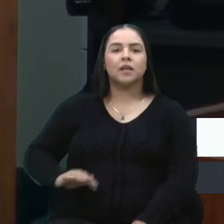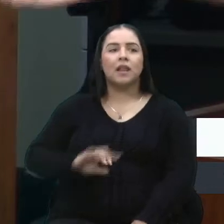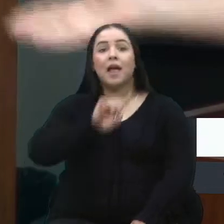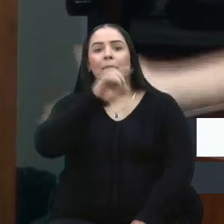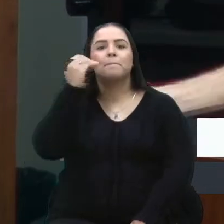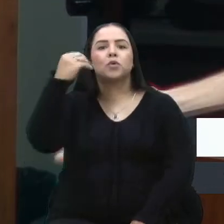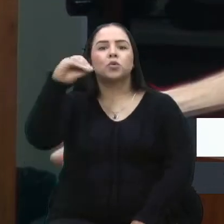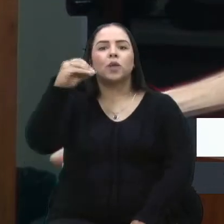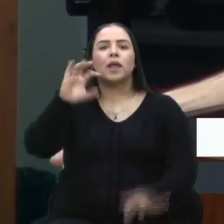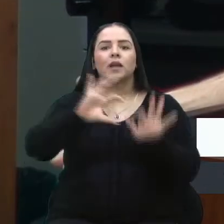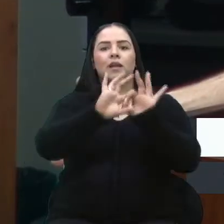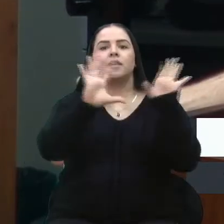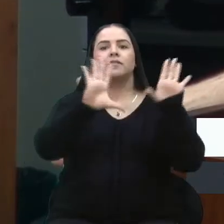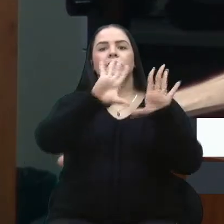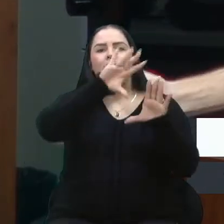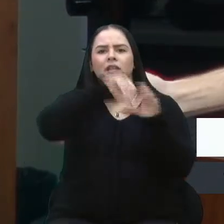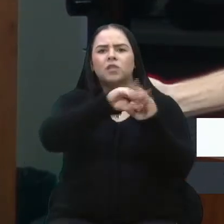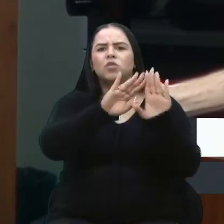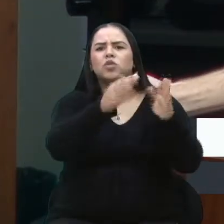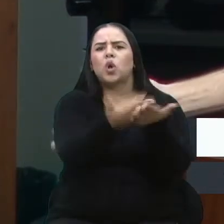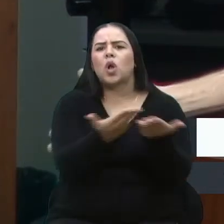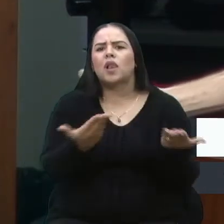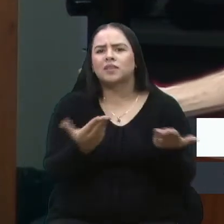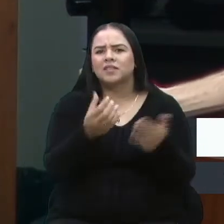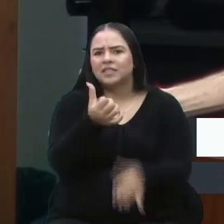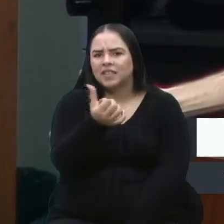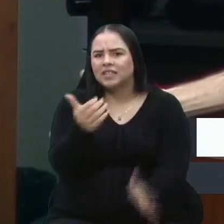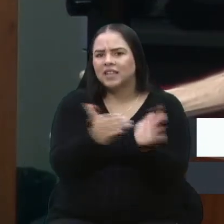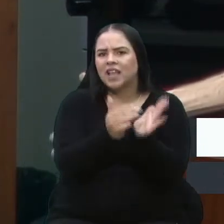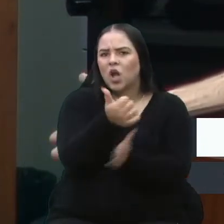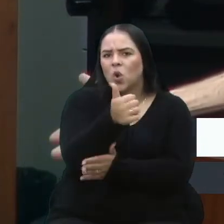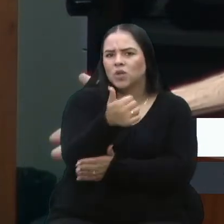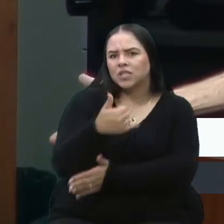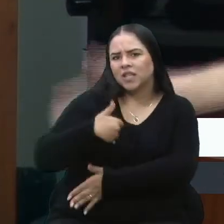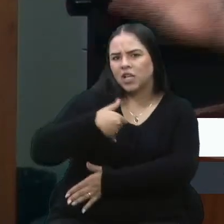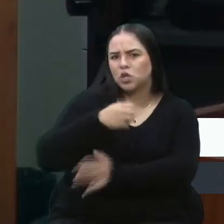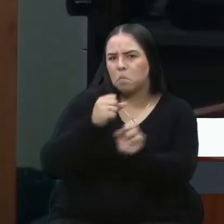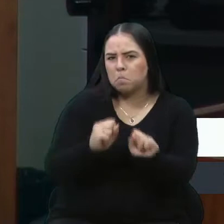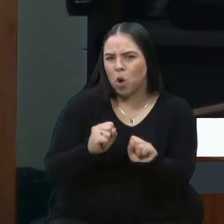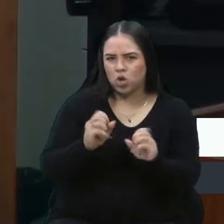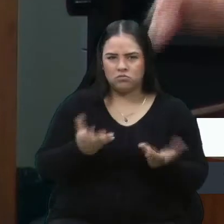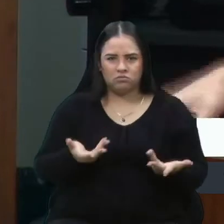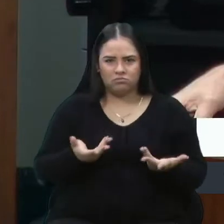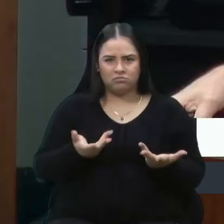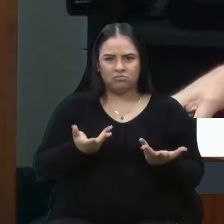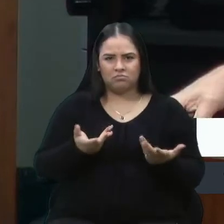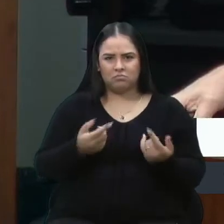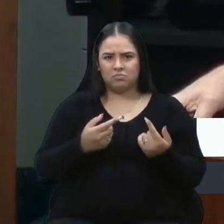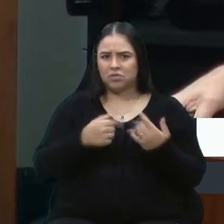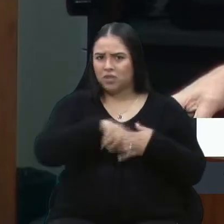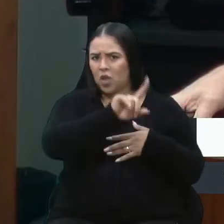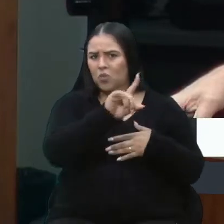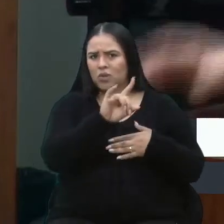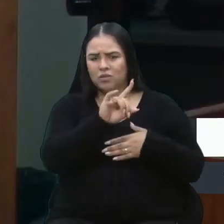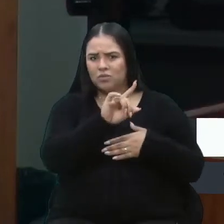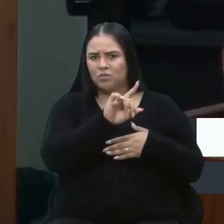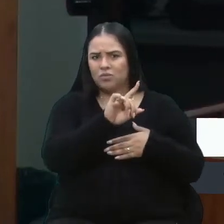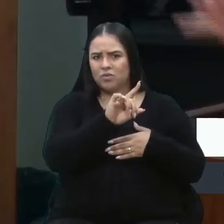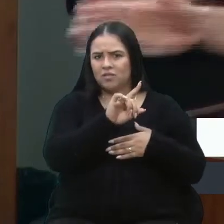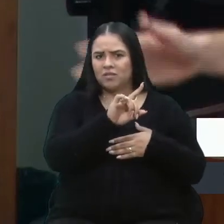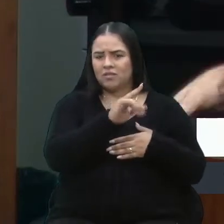liberado as escolas de 6 a 11 anos pode ir e pode também não sei mas cara lá